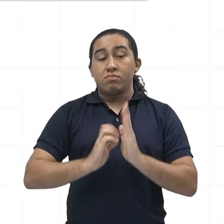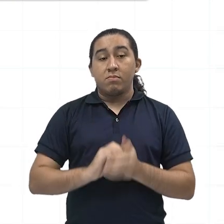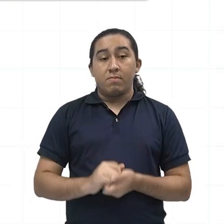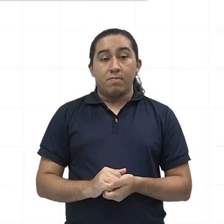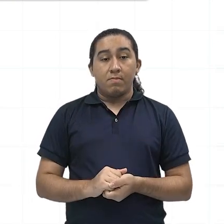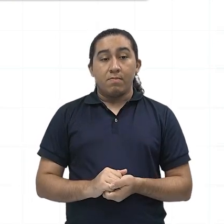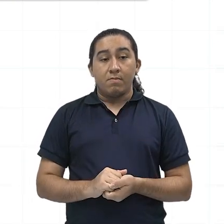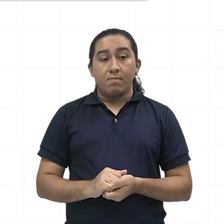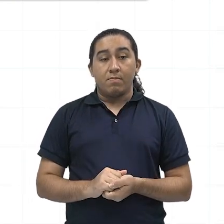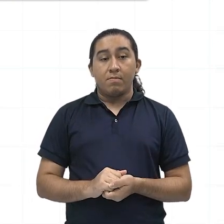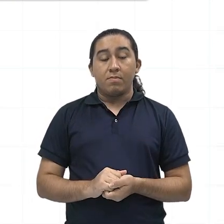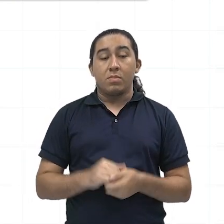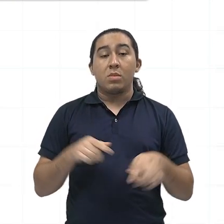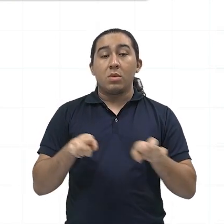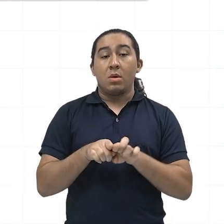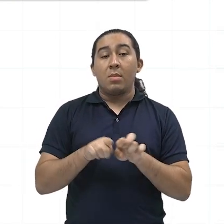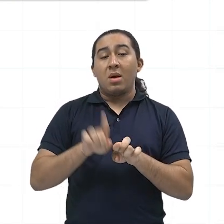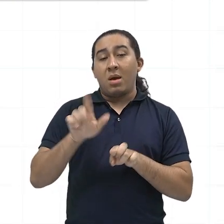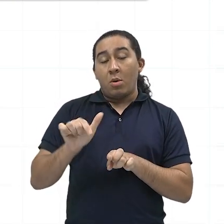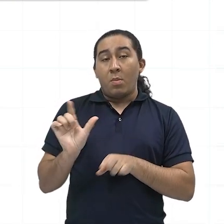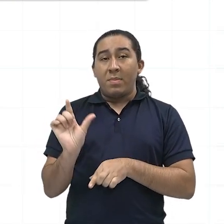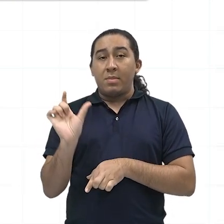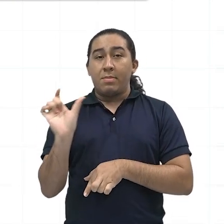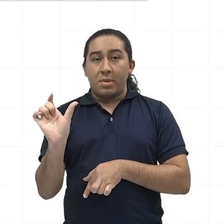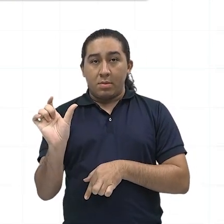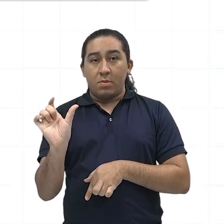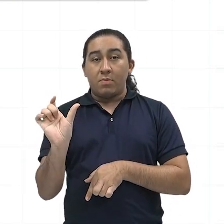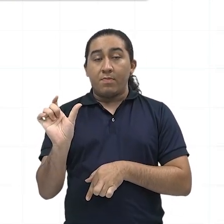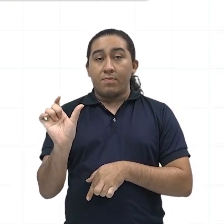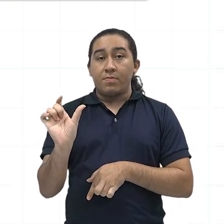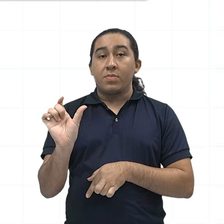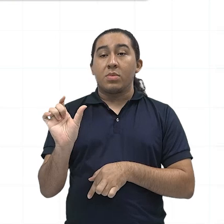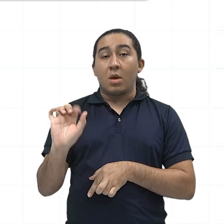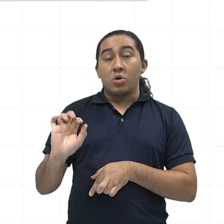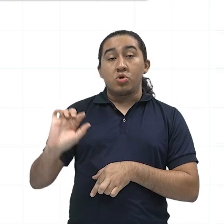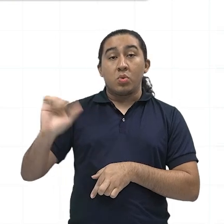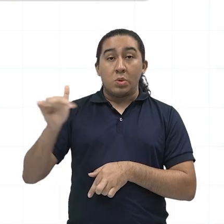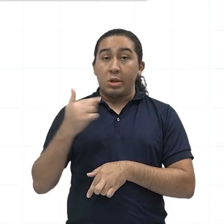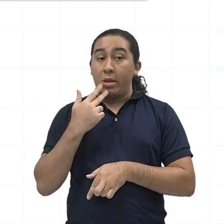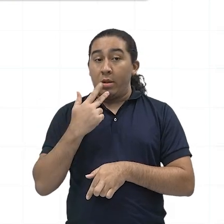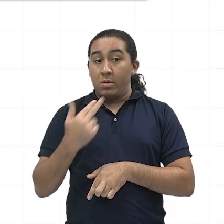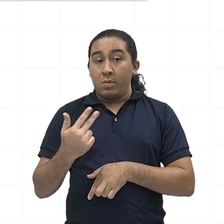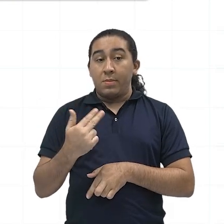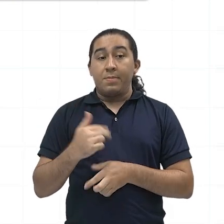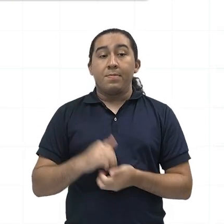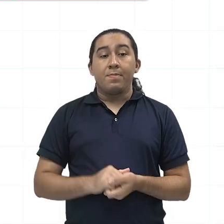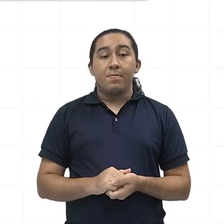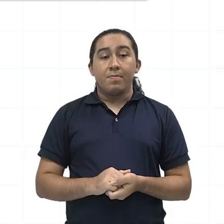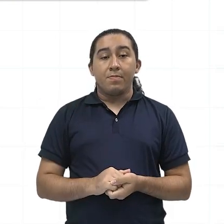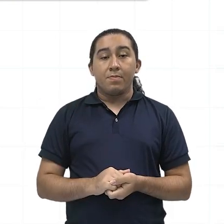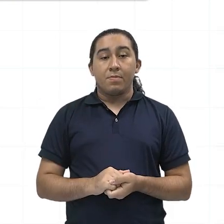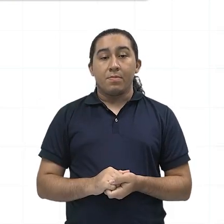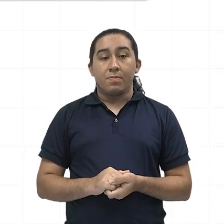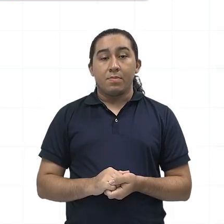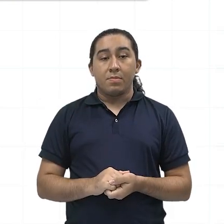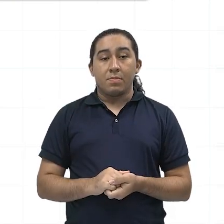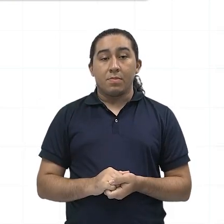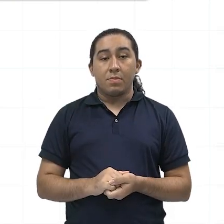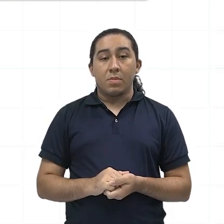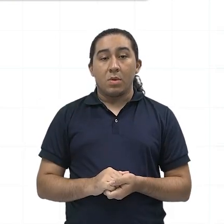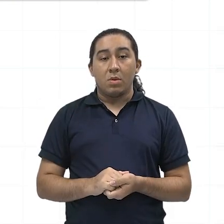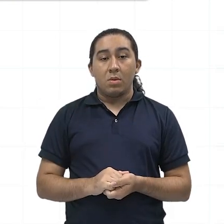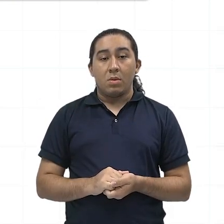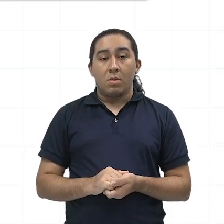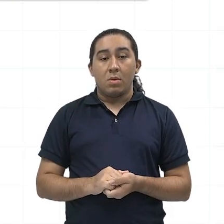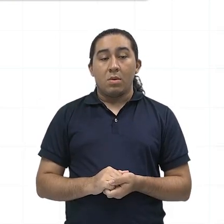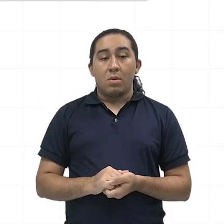como AIDS, né, uma sigla estrangeira, quando ela está na sua língua materna, né,